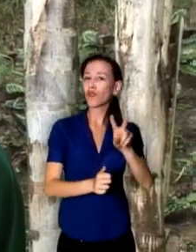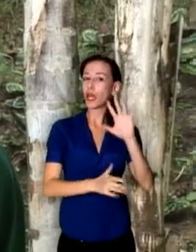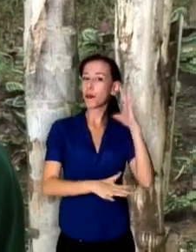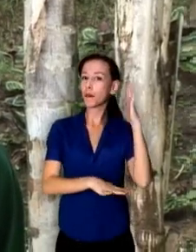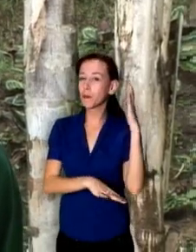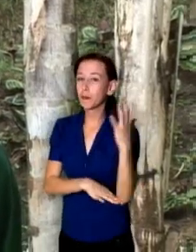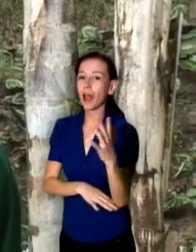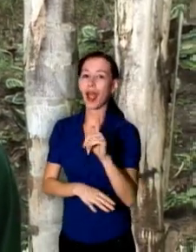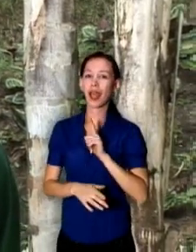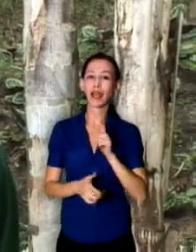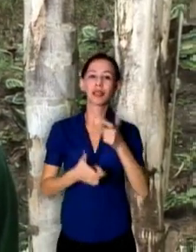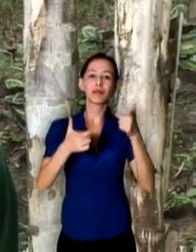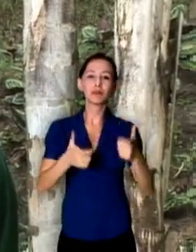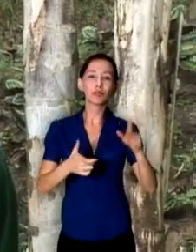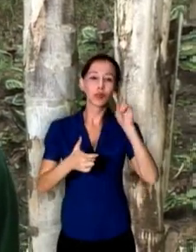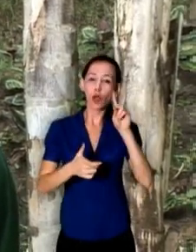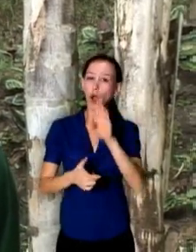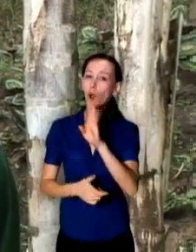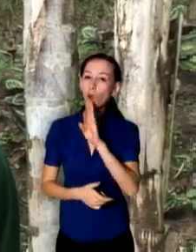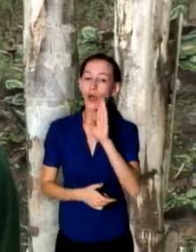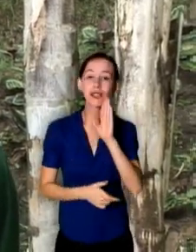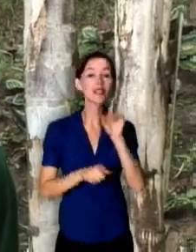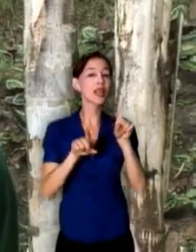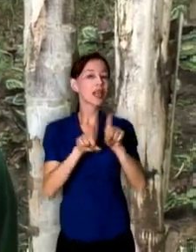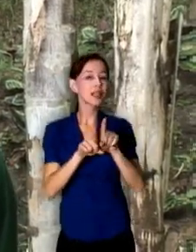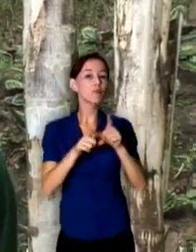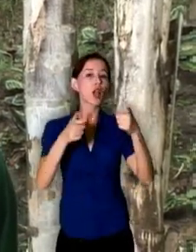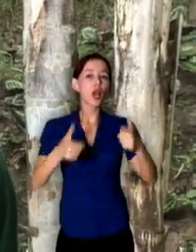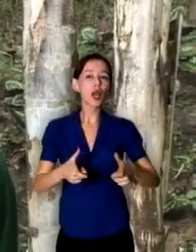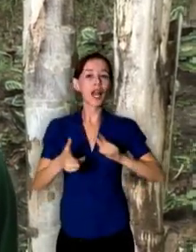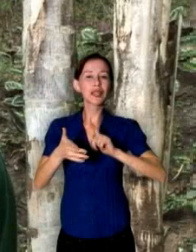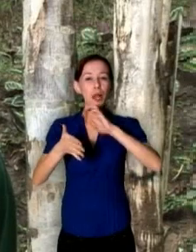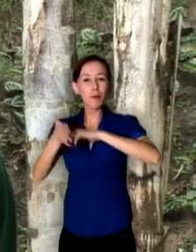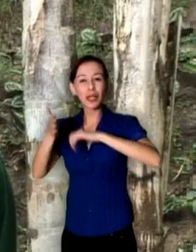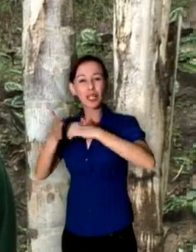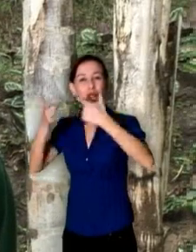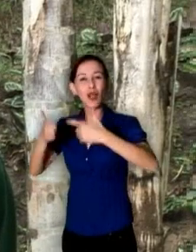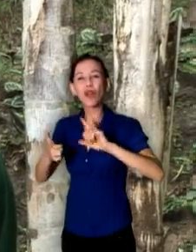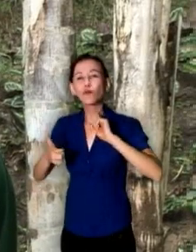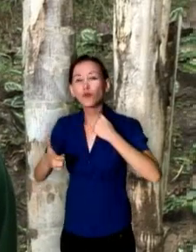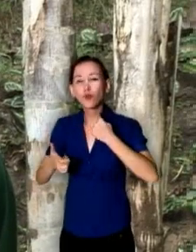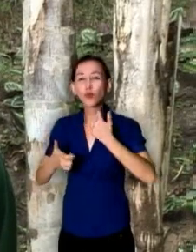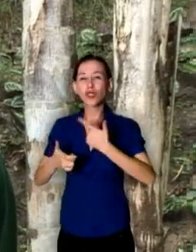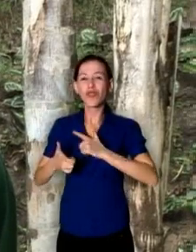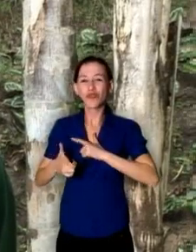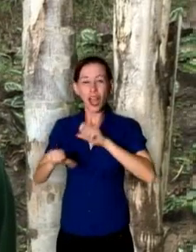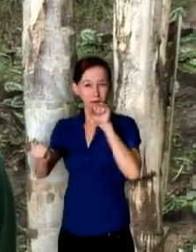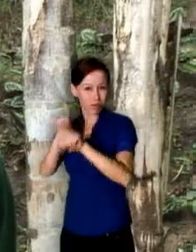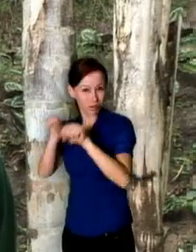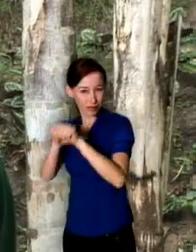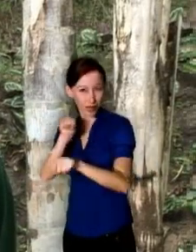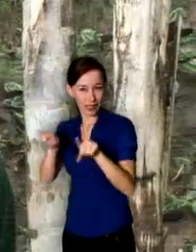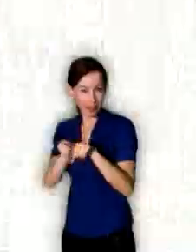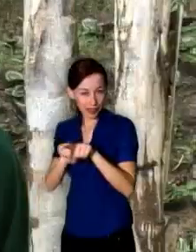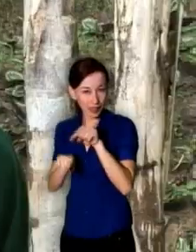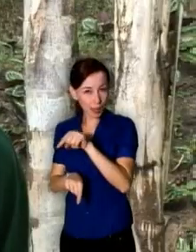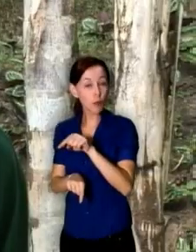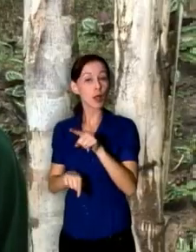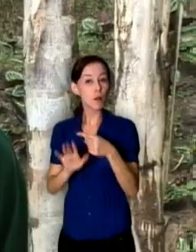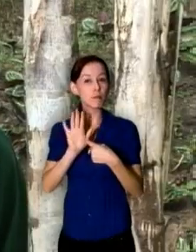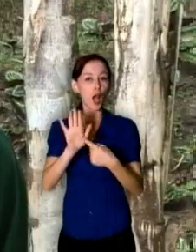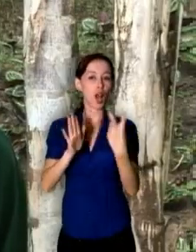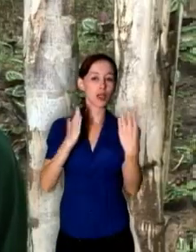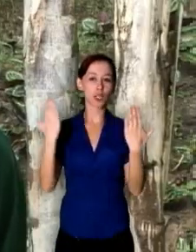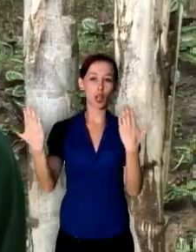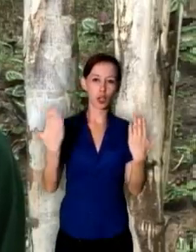parques botânicos e minerações, lugares que tem degradação ambiental. Eu acho que a gente